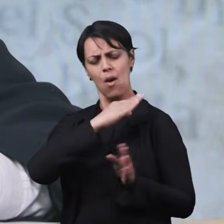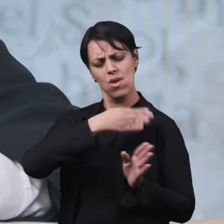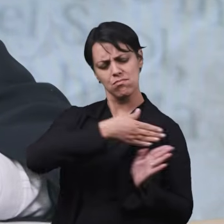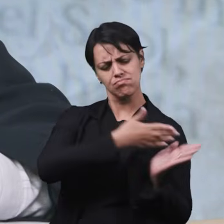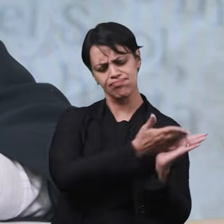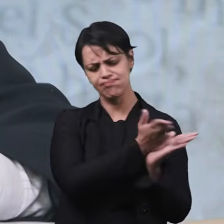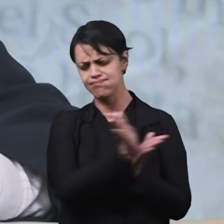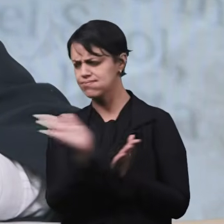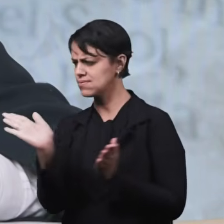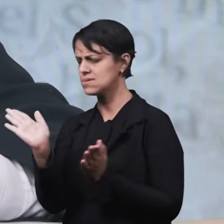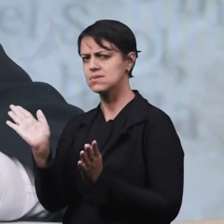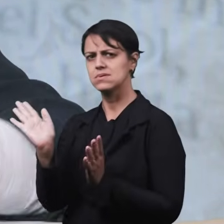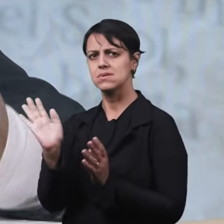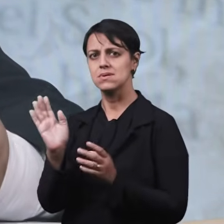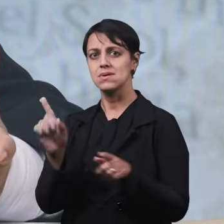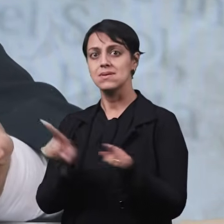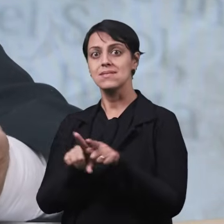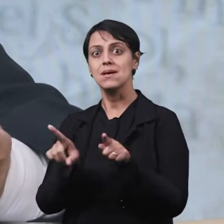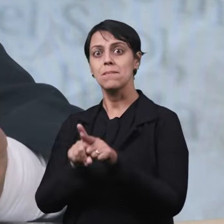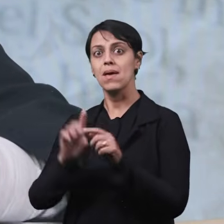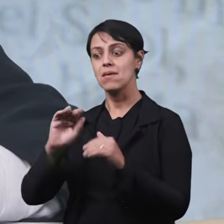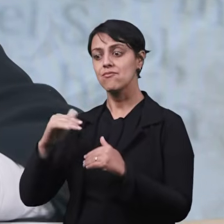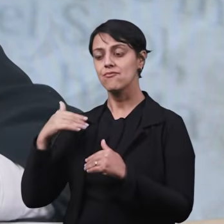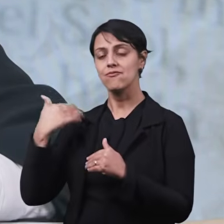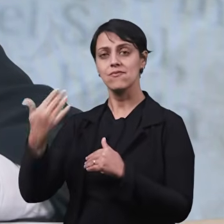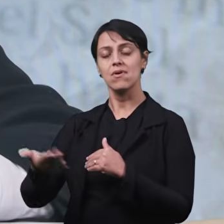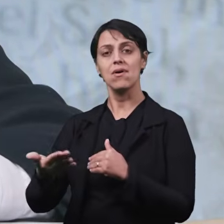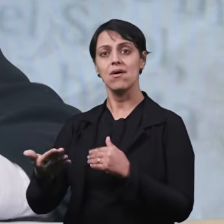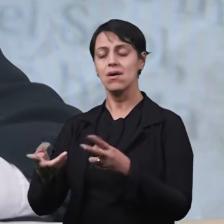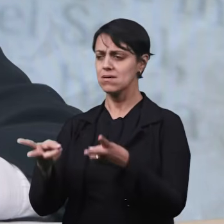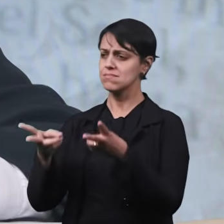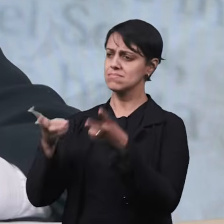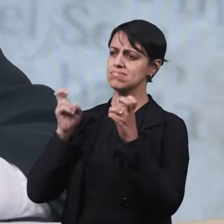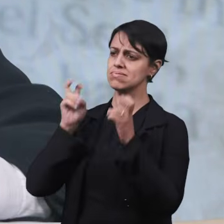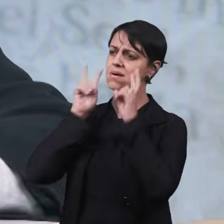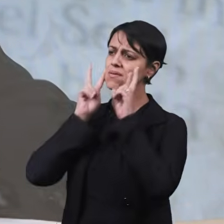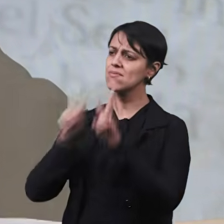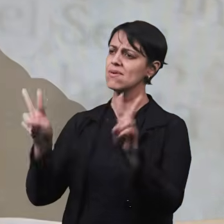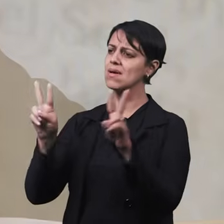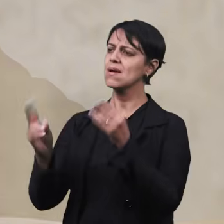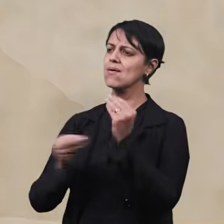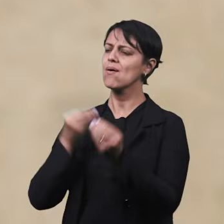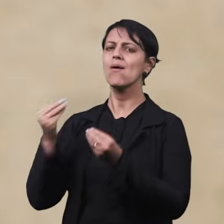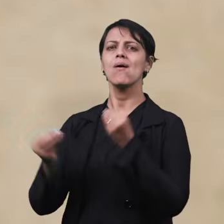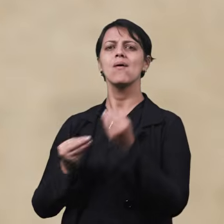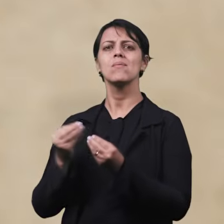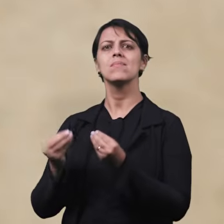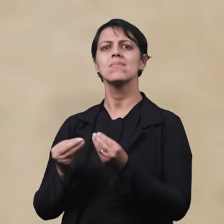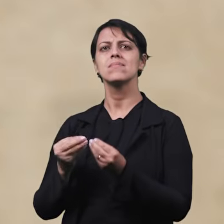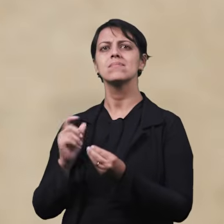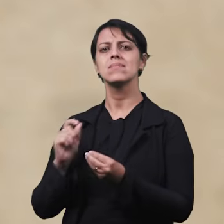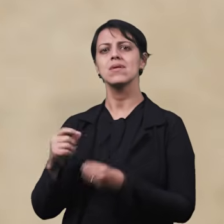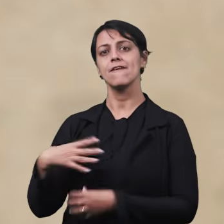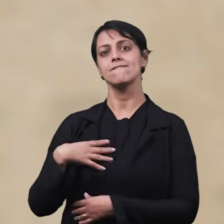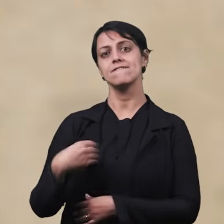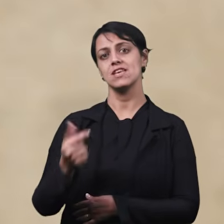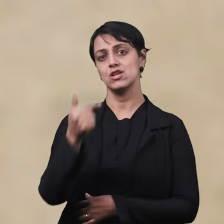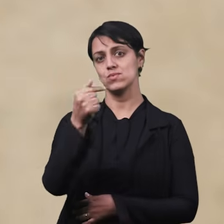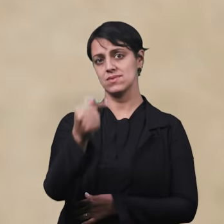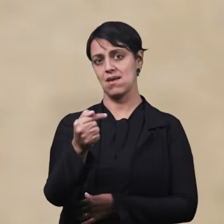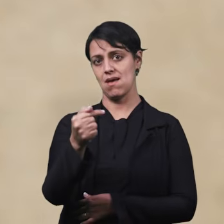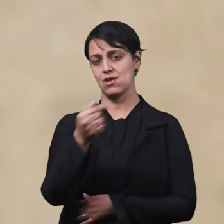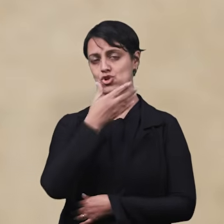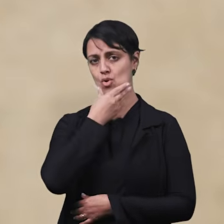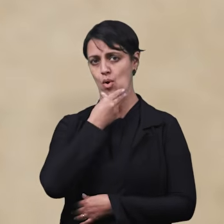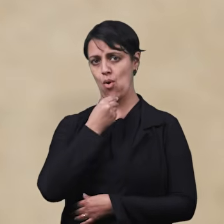E a consequência de como ele é por fora, por causa dessa sua situação. Nasceram-lhe 7 filhos e 3